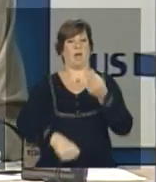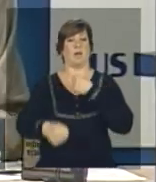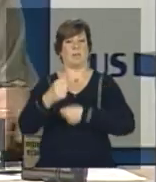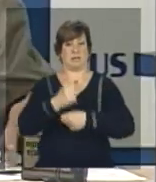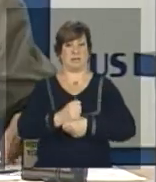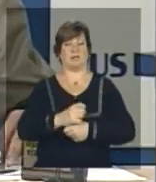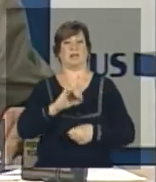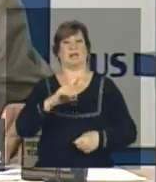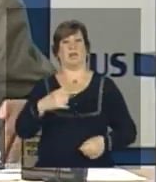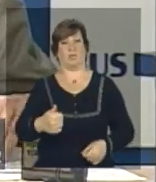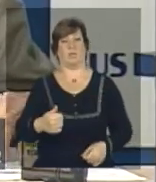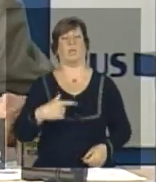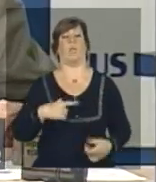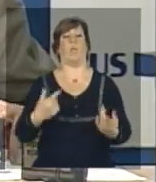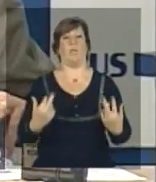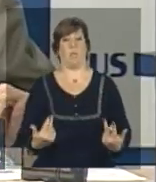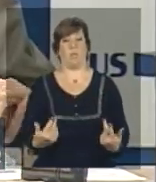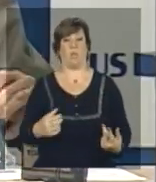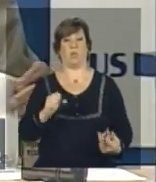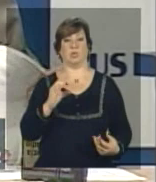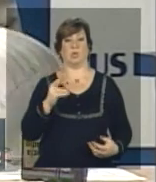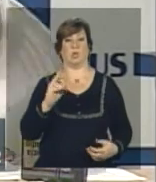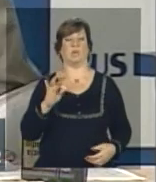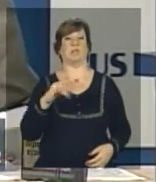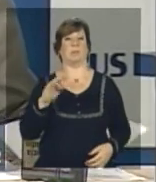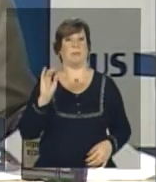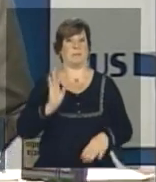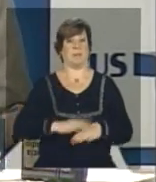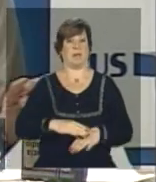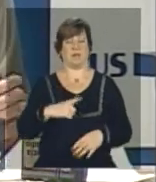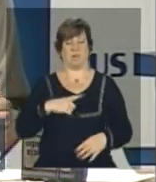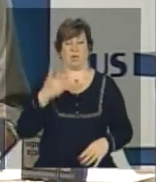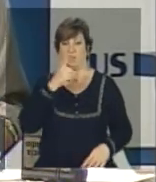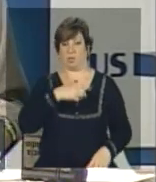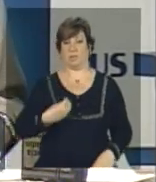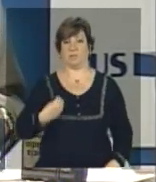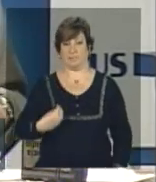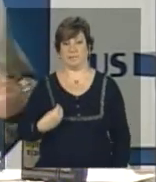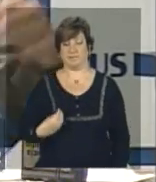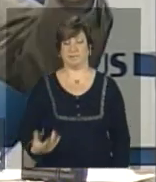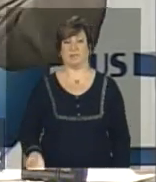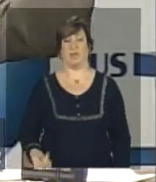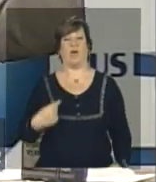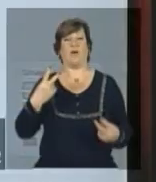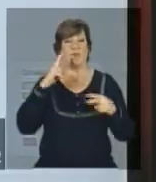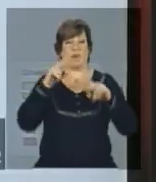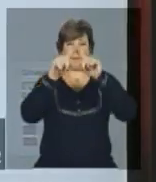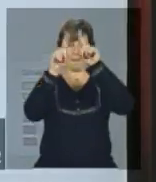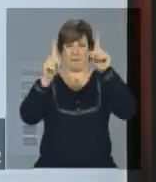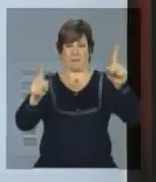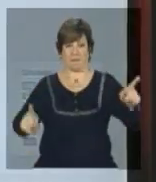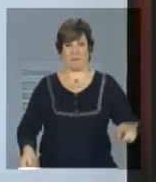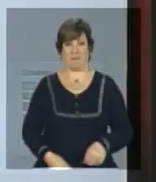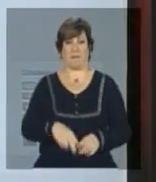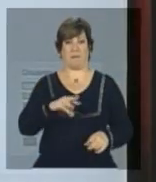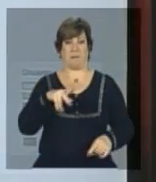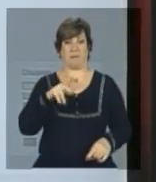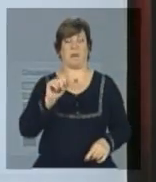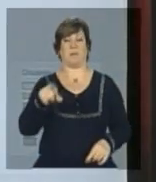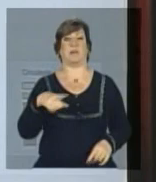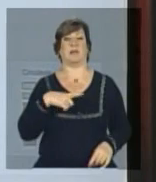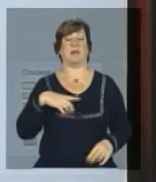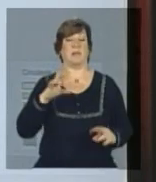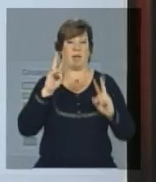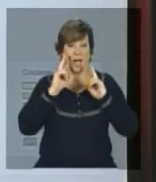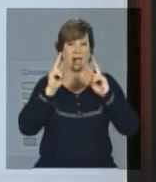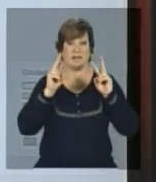ao ano passado, o D1 continua a ser o sorotipo mais prevalente. Quando a gente olha no mapa, né, aí está distribuído no mapa, mas só para a gente